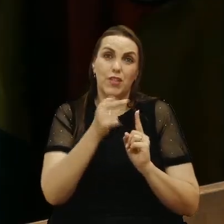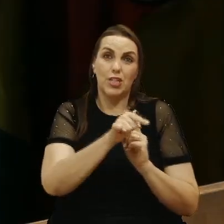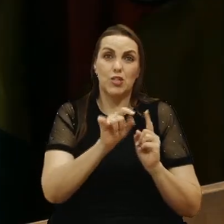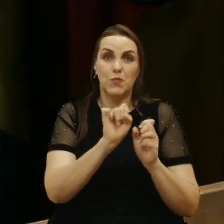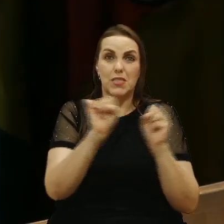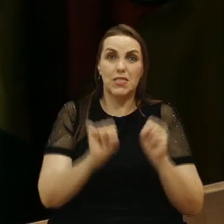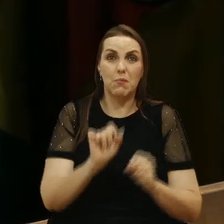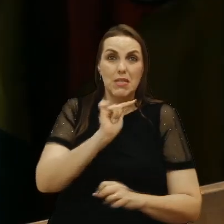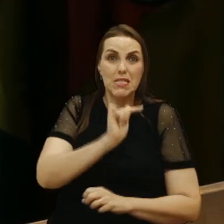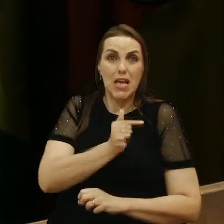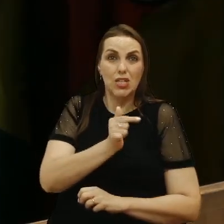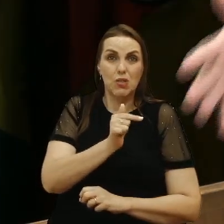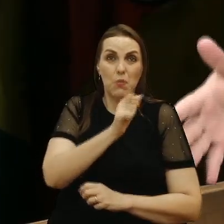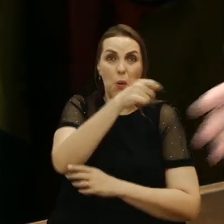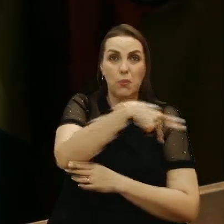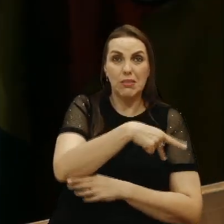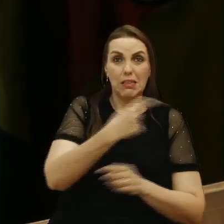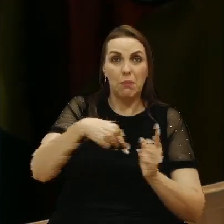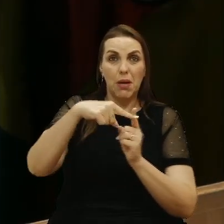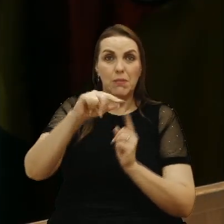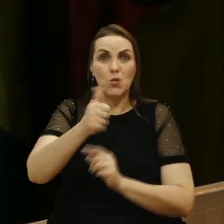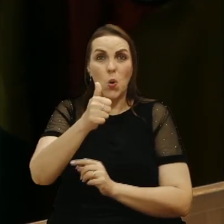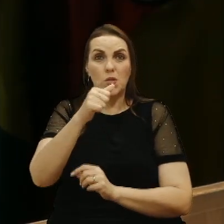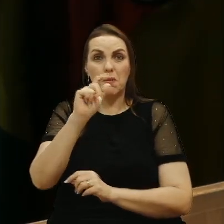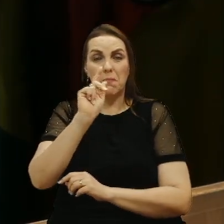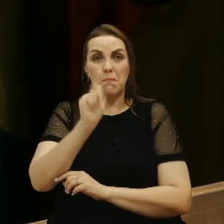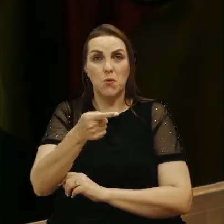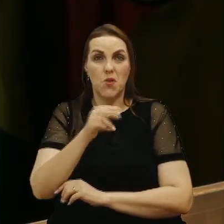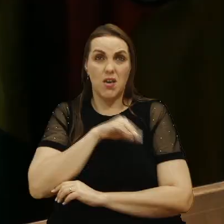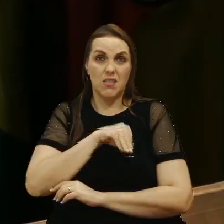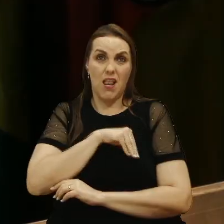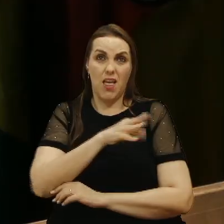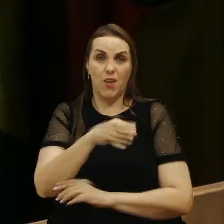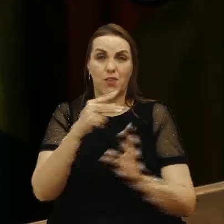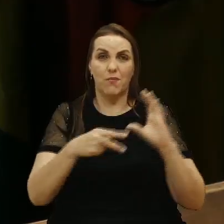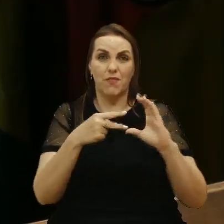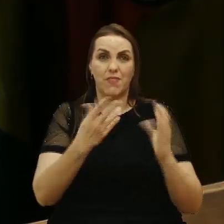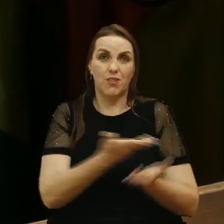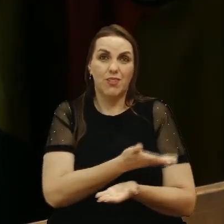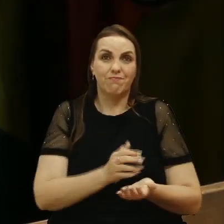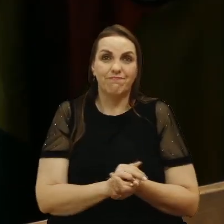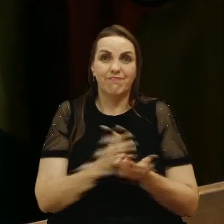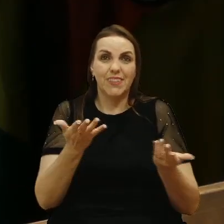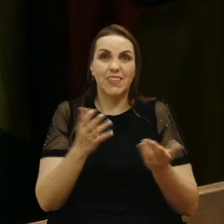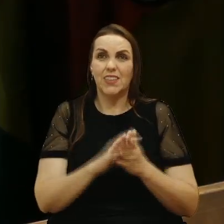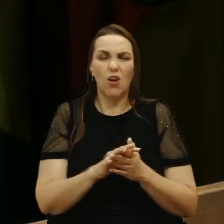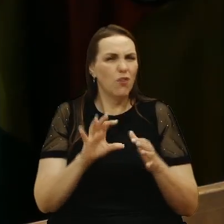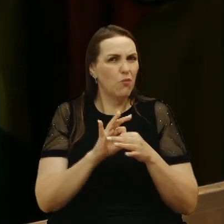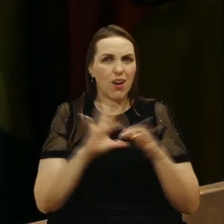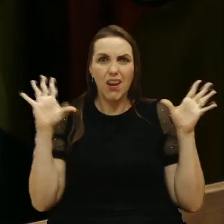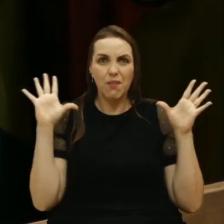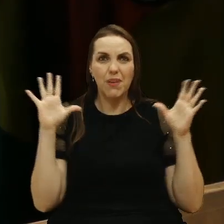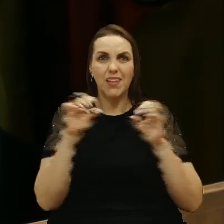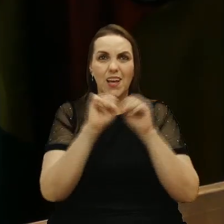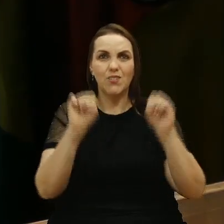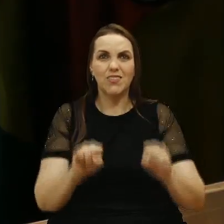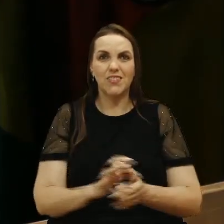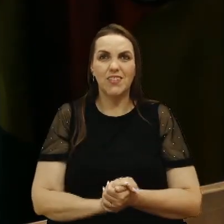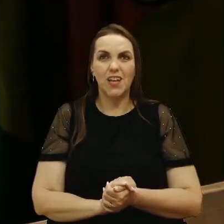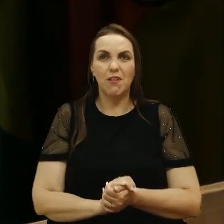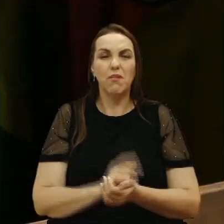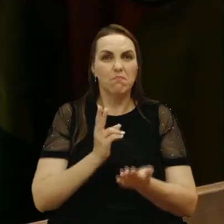ganhando 7 mil reais de aposentadoria, mais 11 mil reais de salário nessa casa. Vamos lhe libertar desse sistema, vereador. E eu